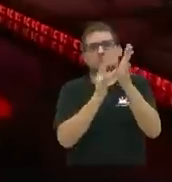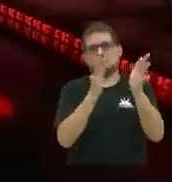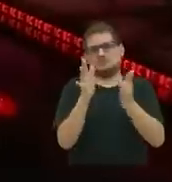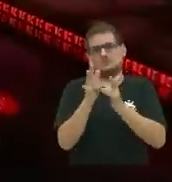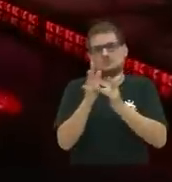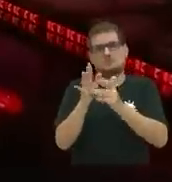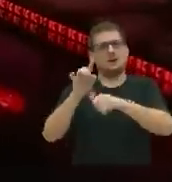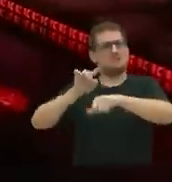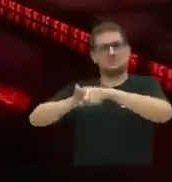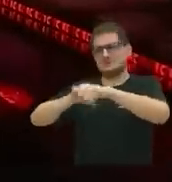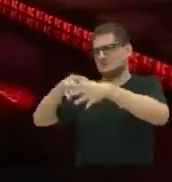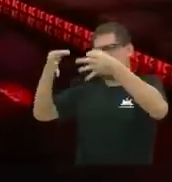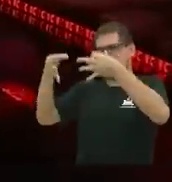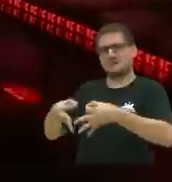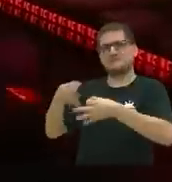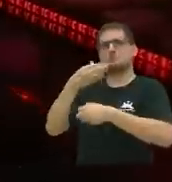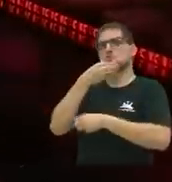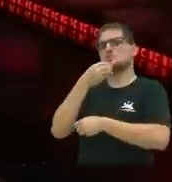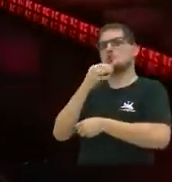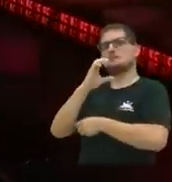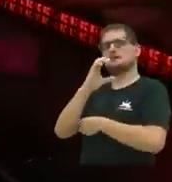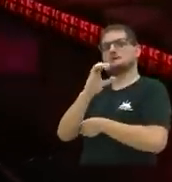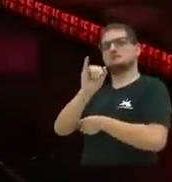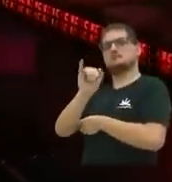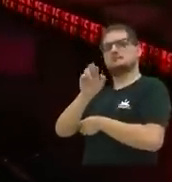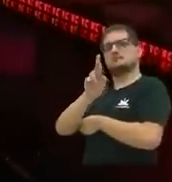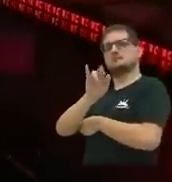Bendita hora, Cirineu,